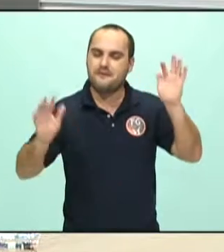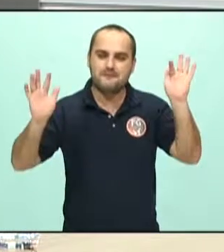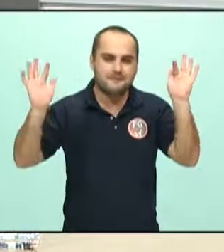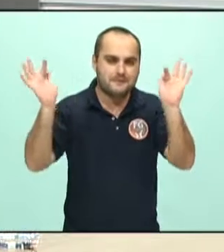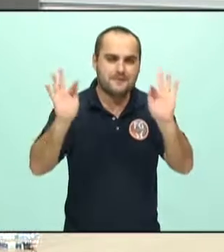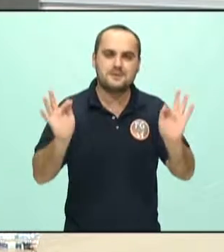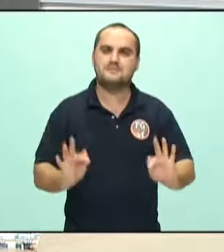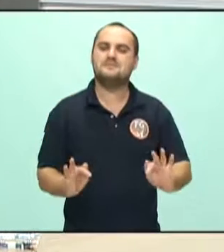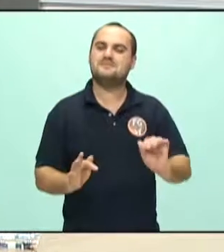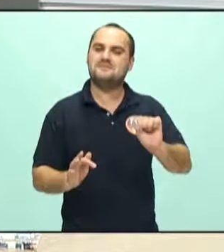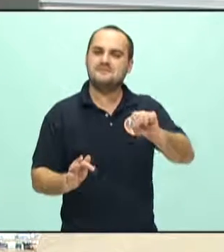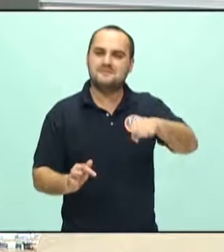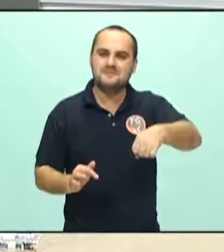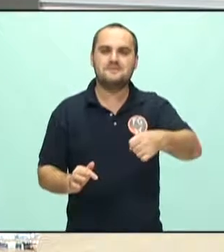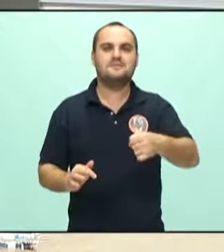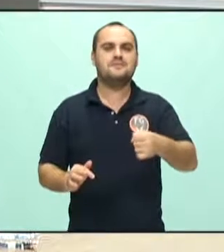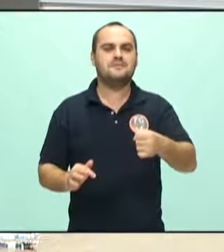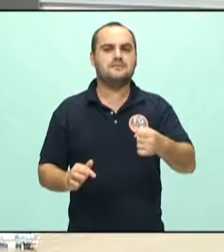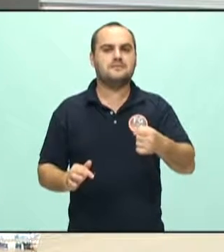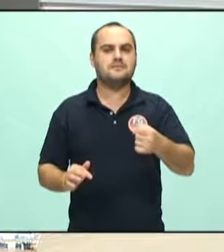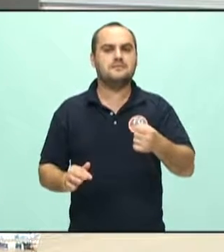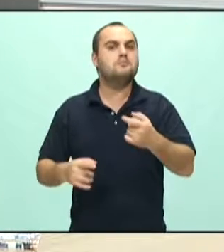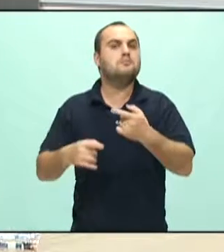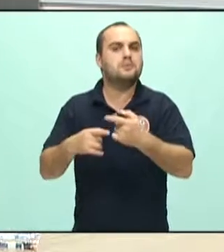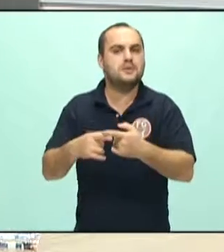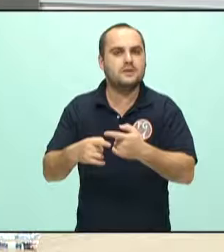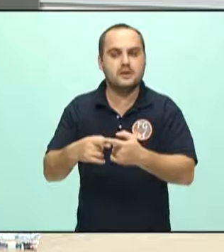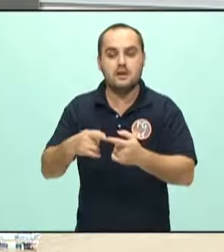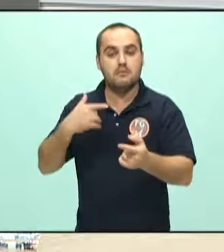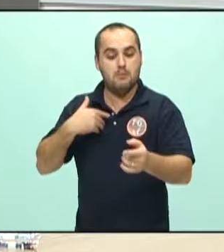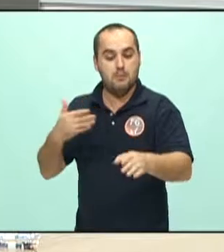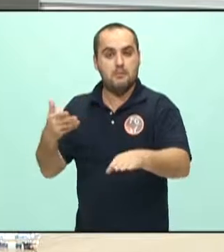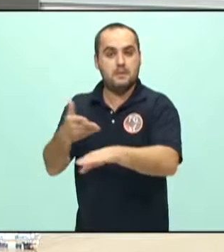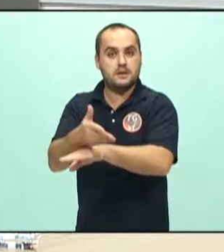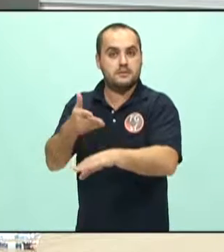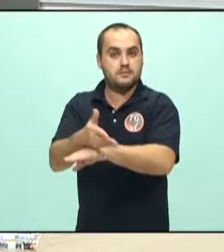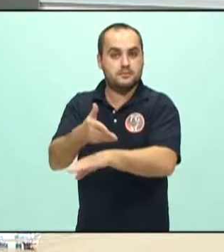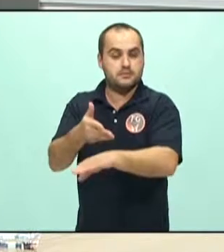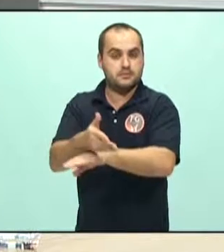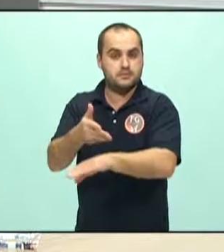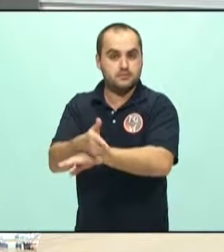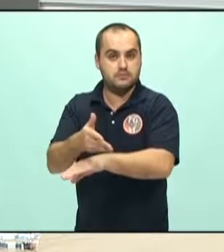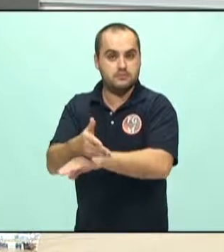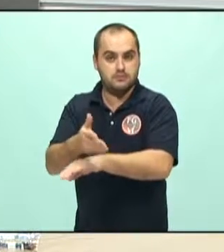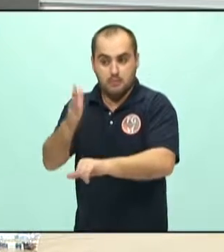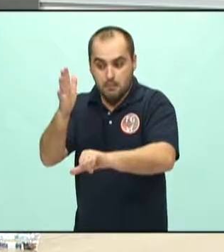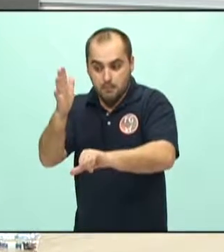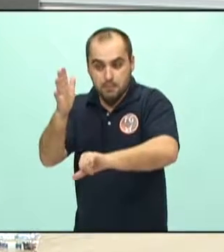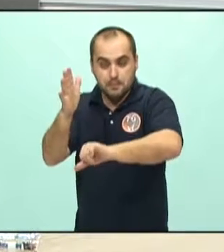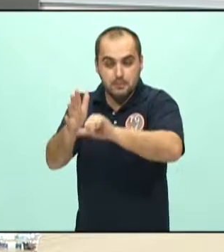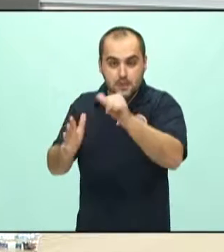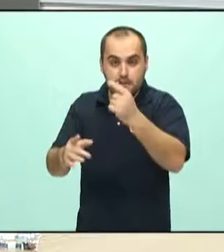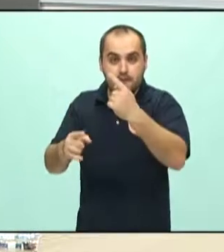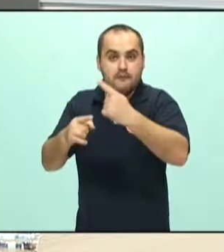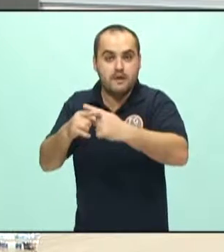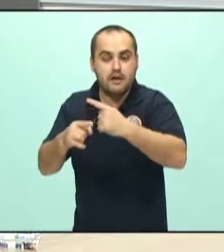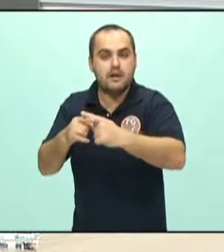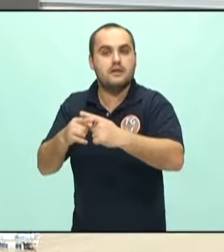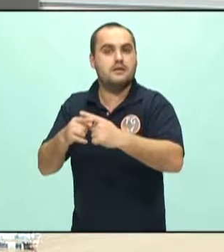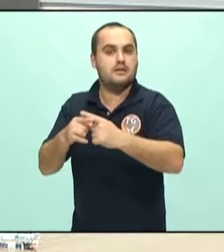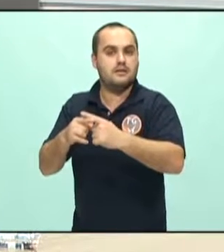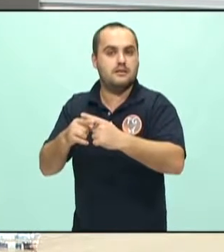uma experiência muito feliz estarão participando da primeira edição é onde nós em conversa com a própria organização